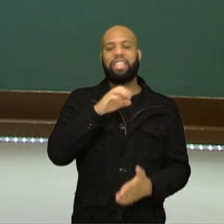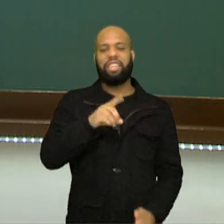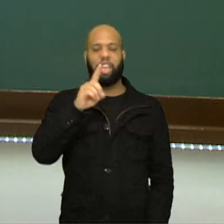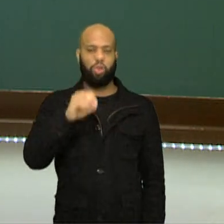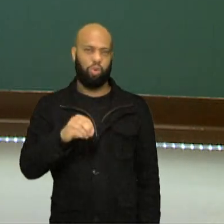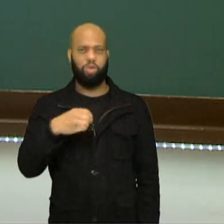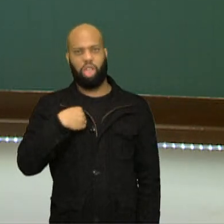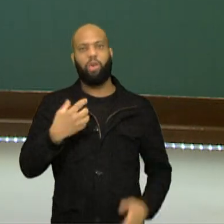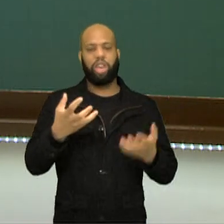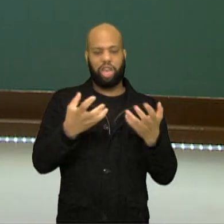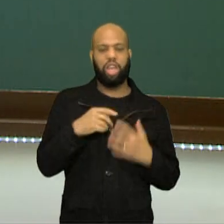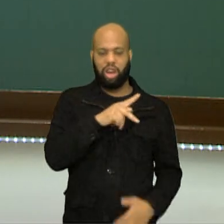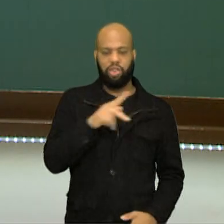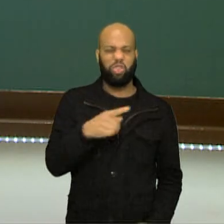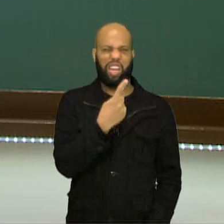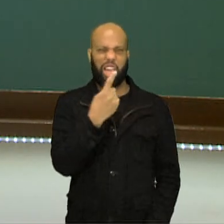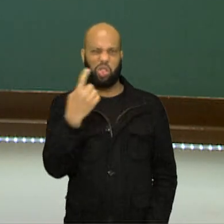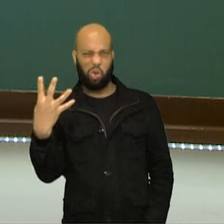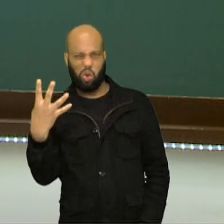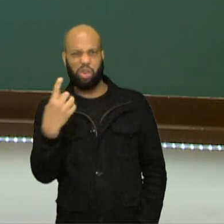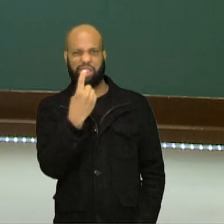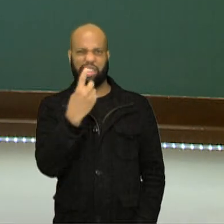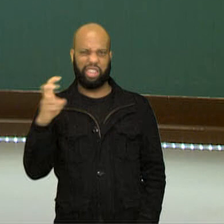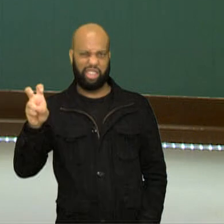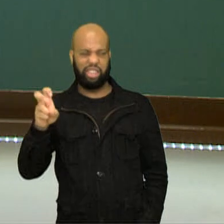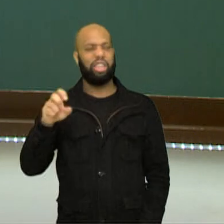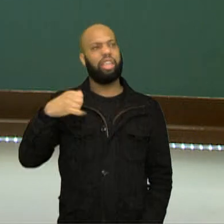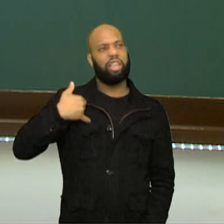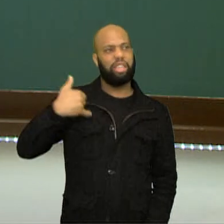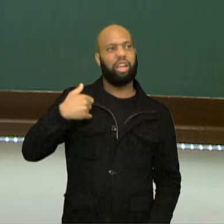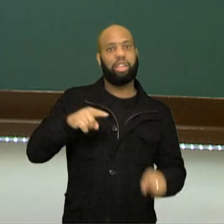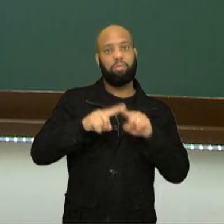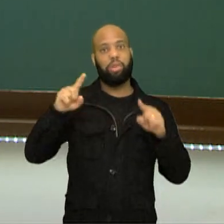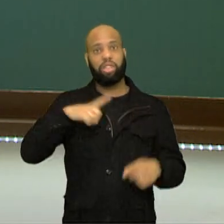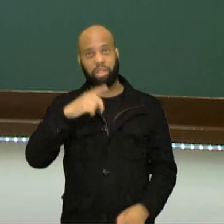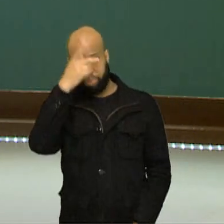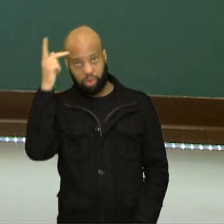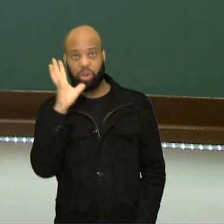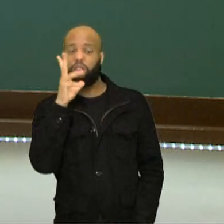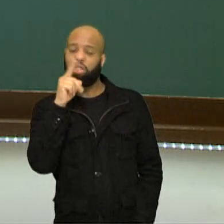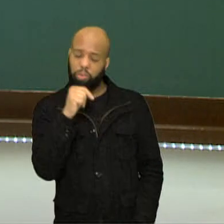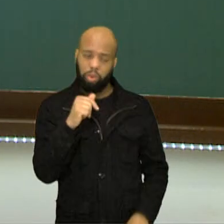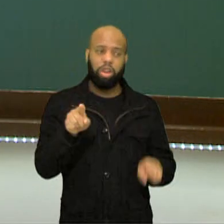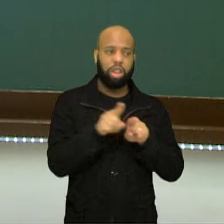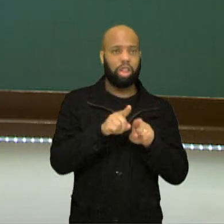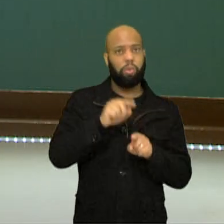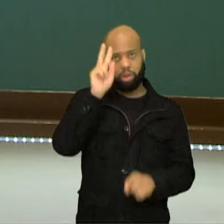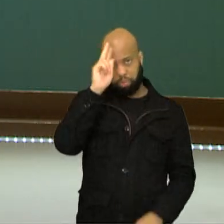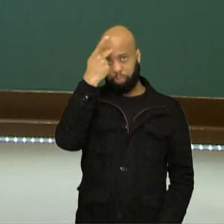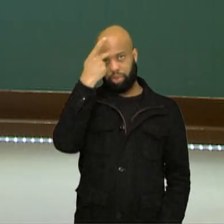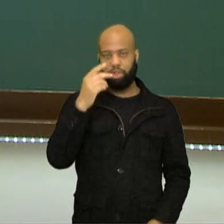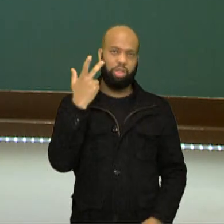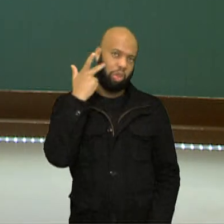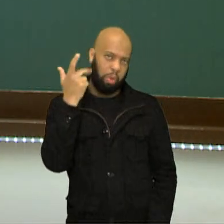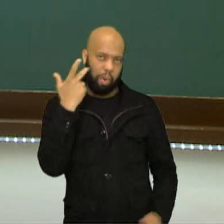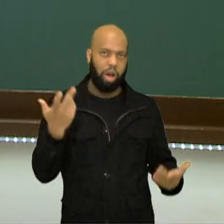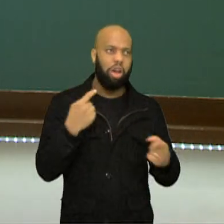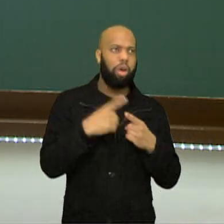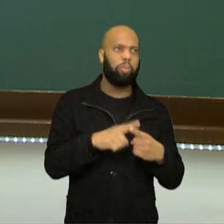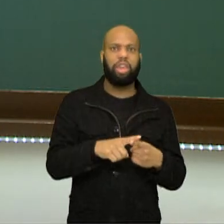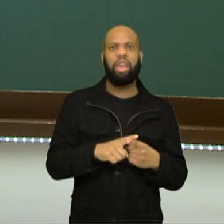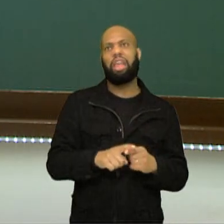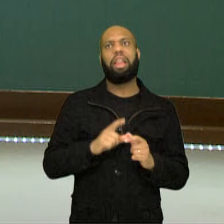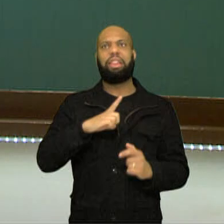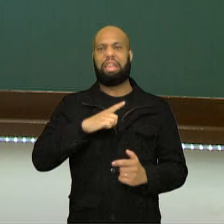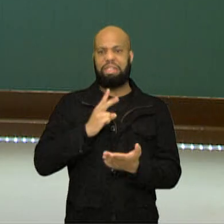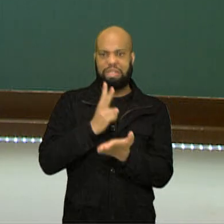15 anos, mas nem sempre é assim. Às vezes as pessoas levam um pouco mais de tempo e muitas vezes mudam de ideia, né? Nada é definitivo